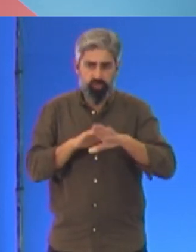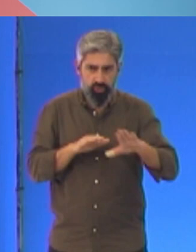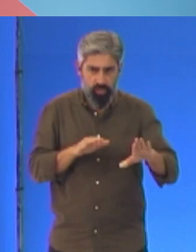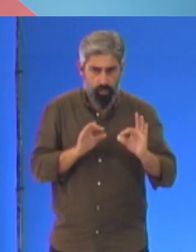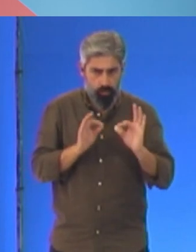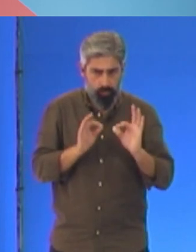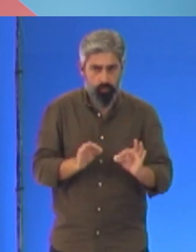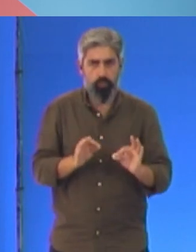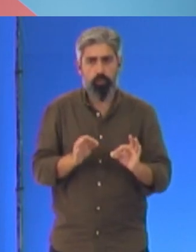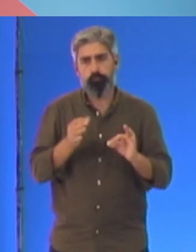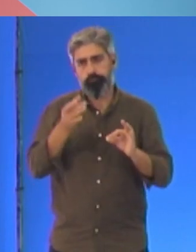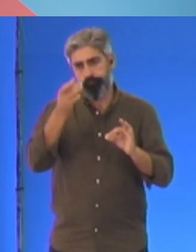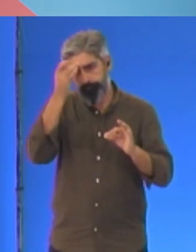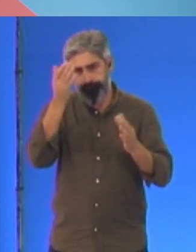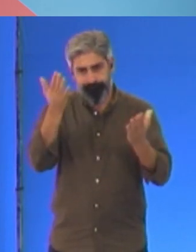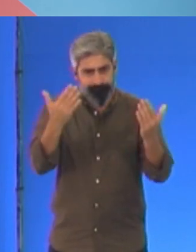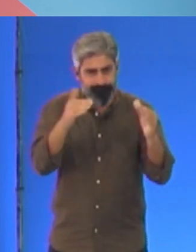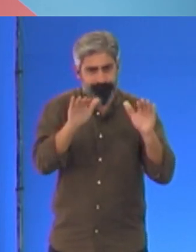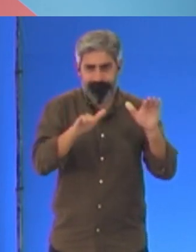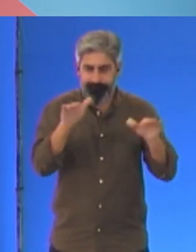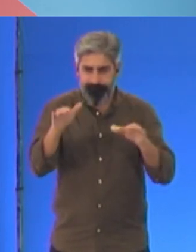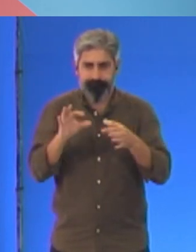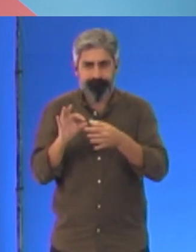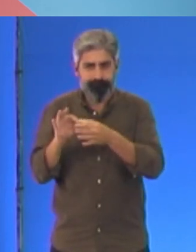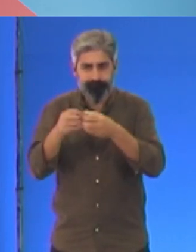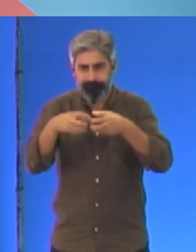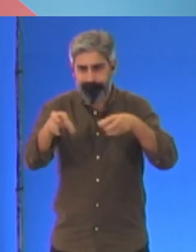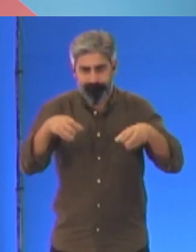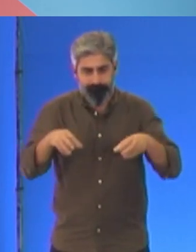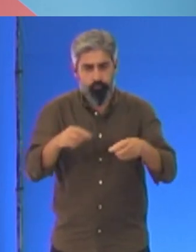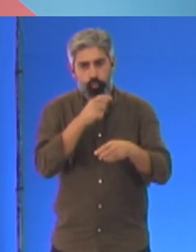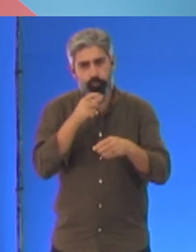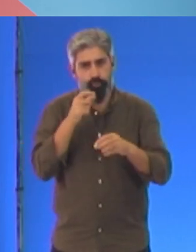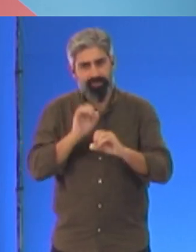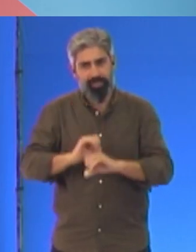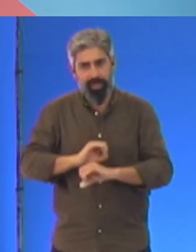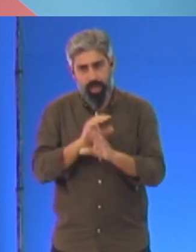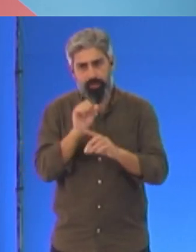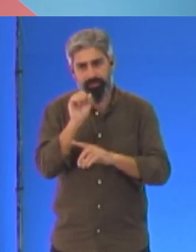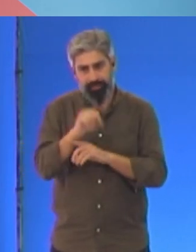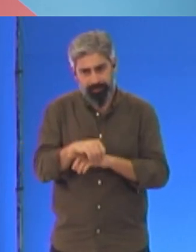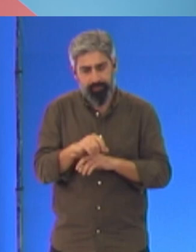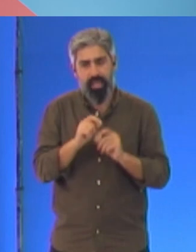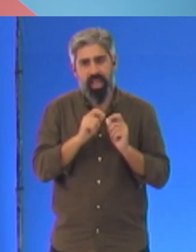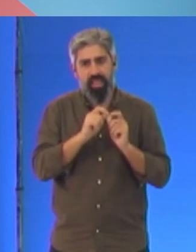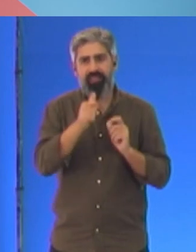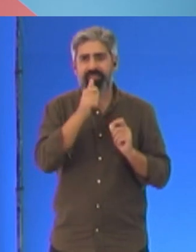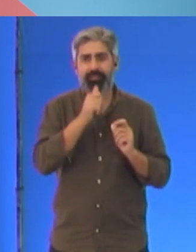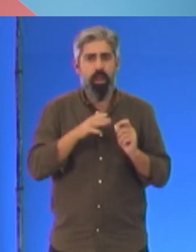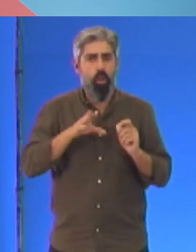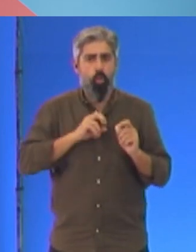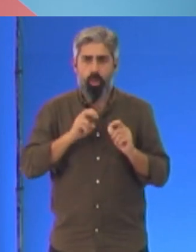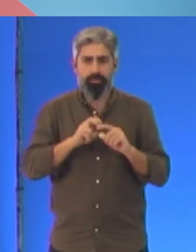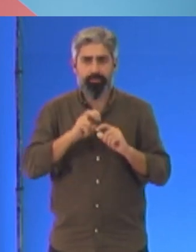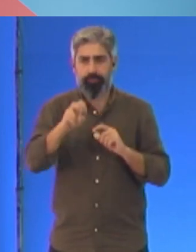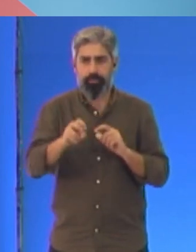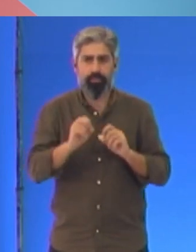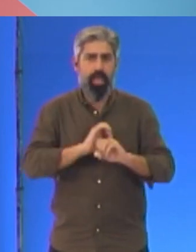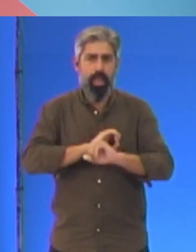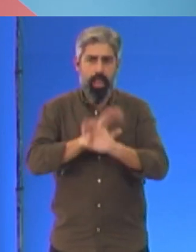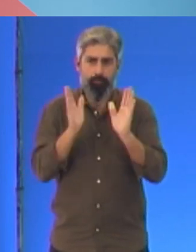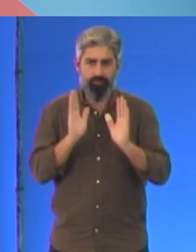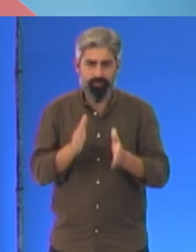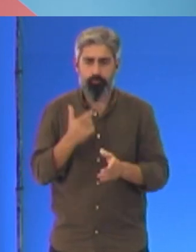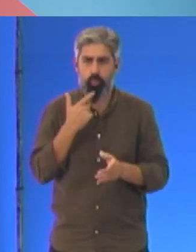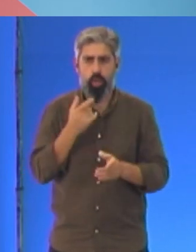esquerda polarizadora e com compromissos Claros sim com linhas vermelhas Claras que